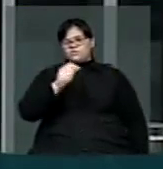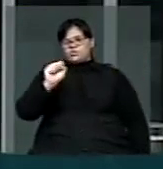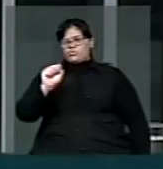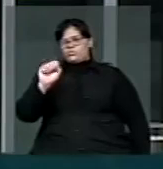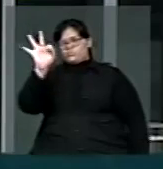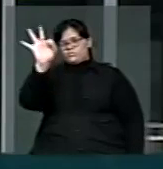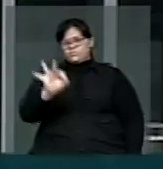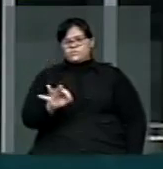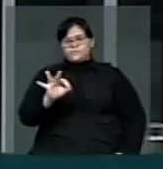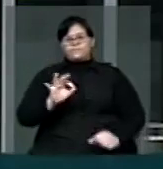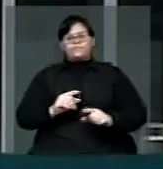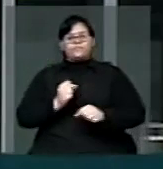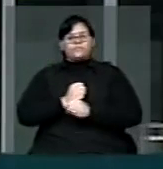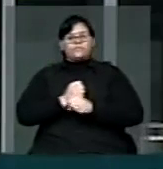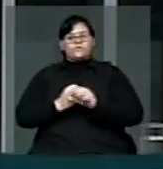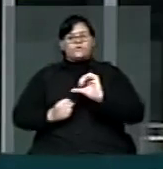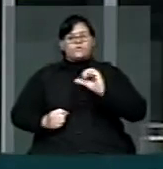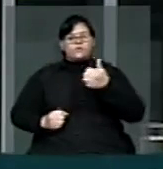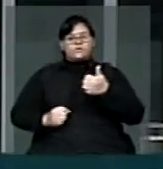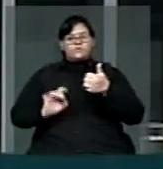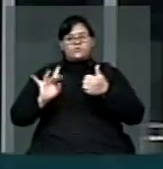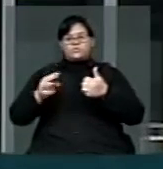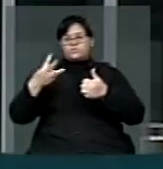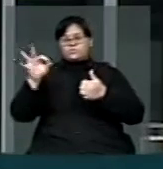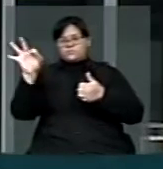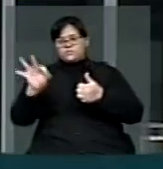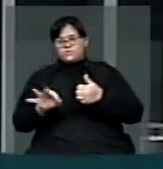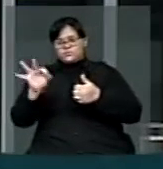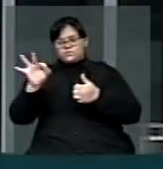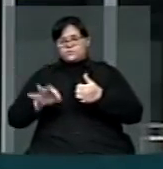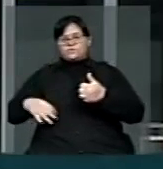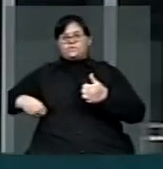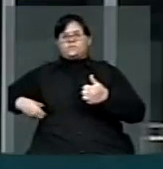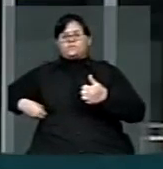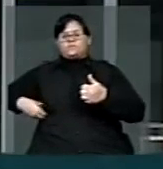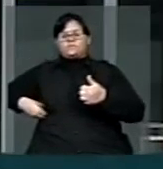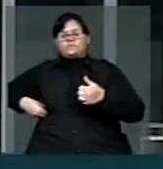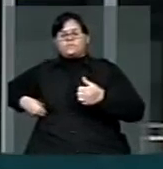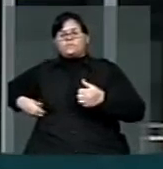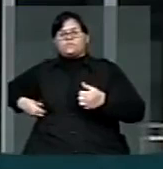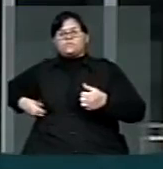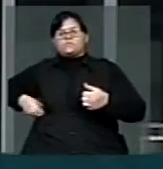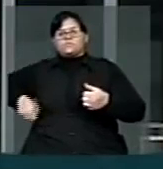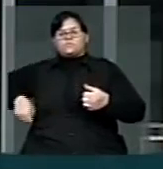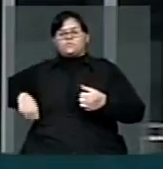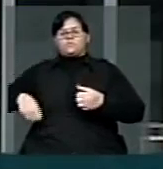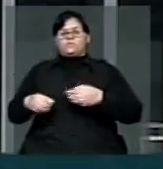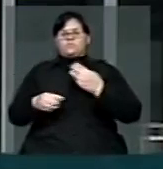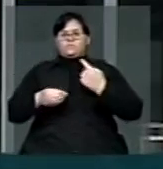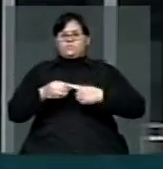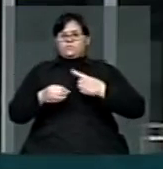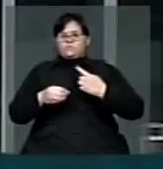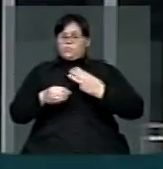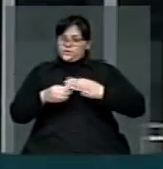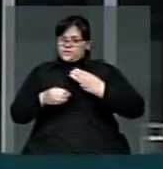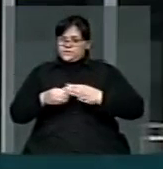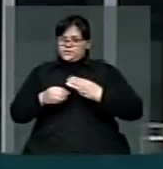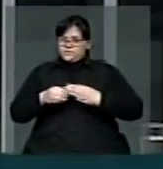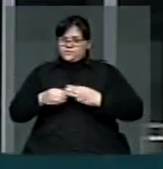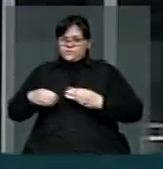apenas 3 municípios, de um total de 5.565, estavam acima da faixa mais baixa de desenvolvimento humano em